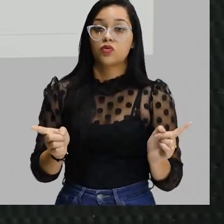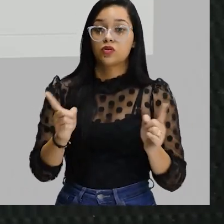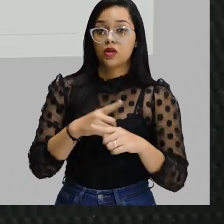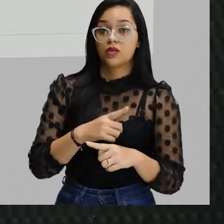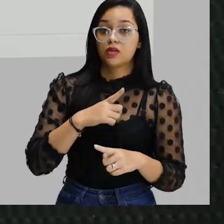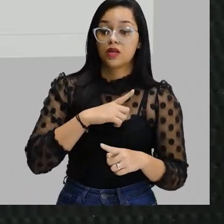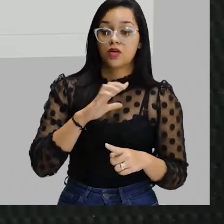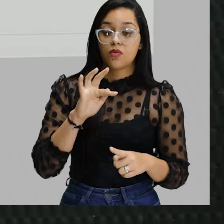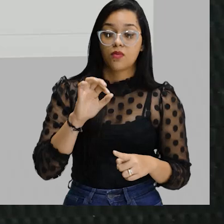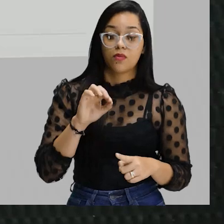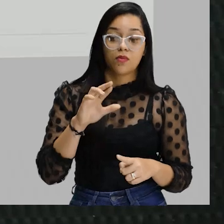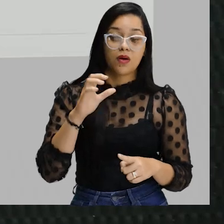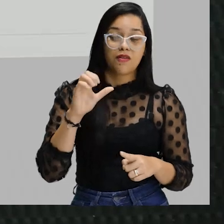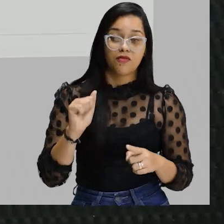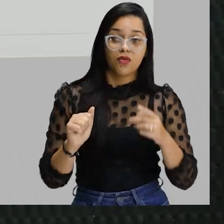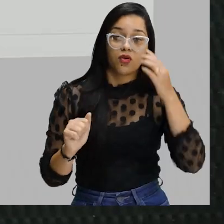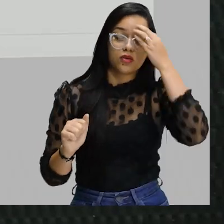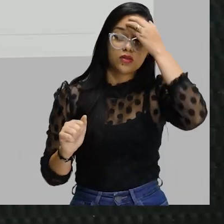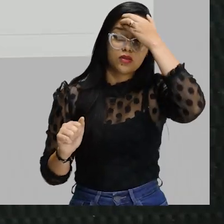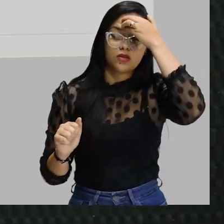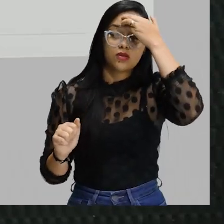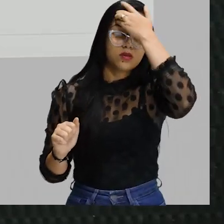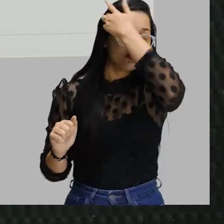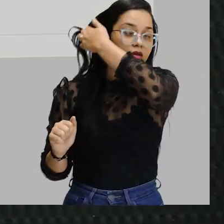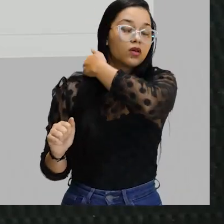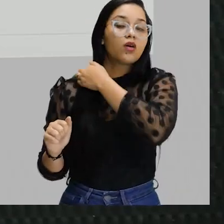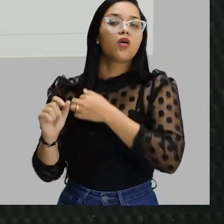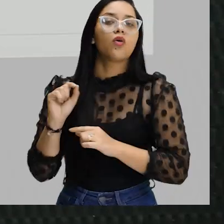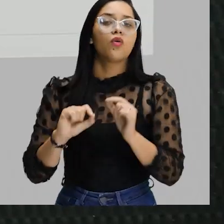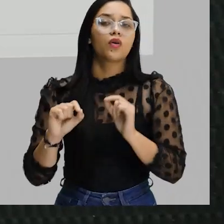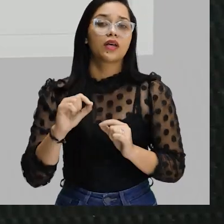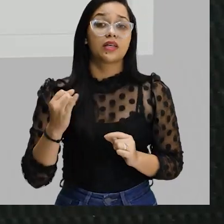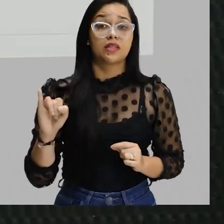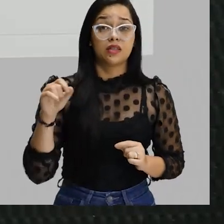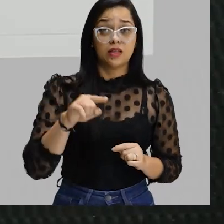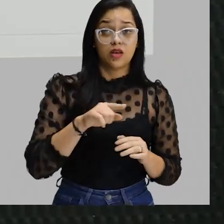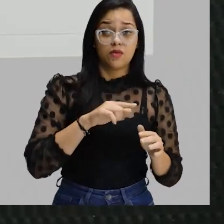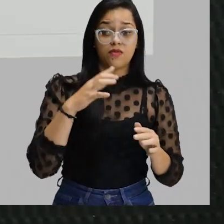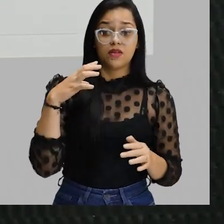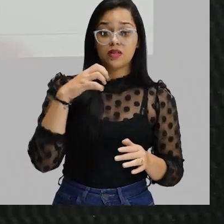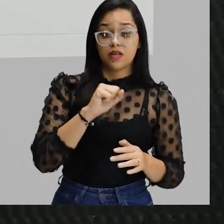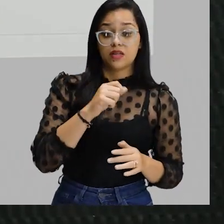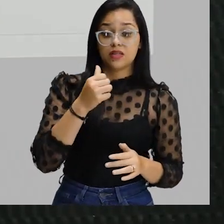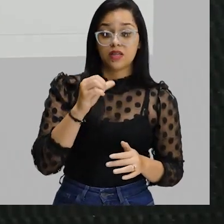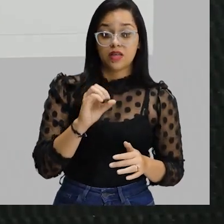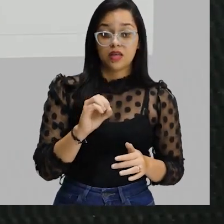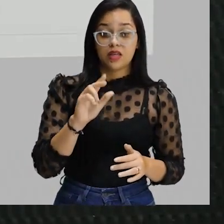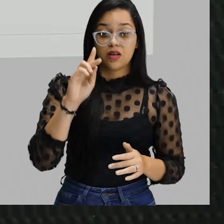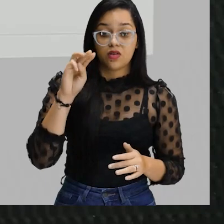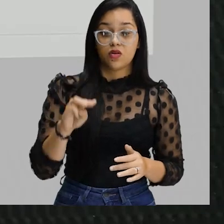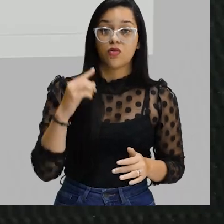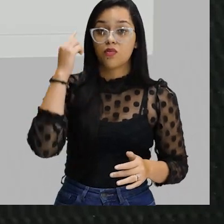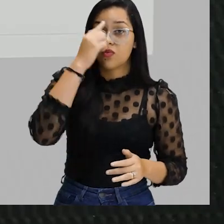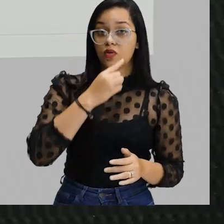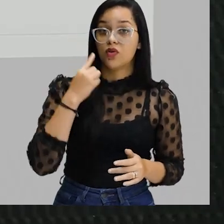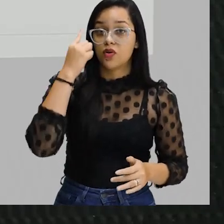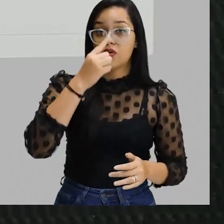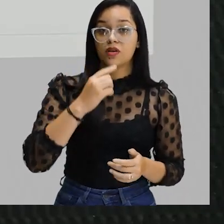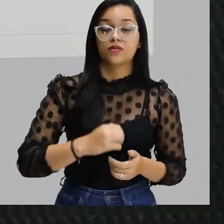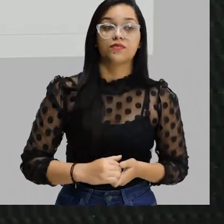contrariado por uma força. Certo? Ou seja, se ele estava vindo a uma velocidade de 60 km por hora, por